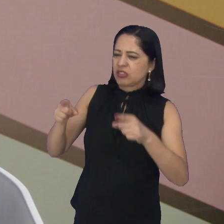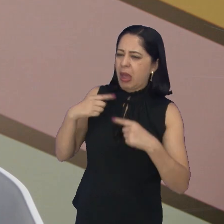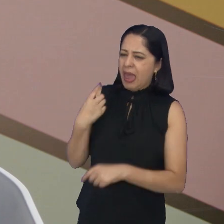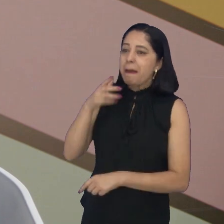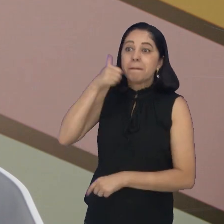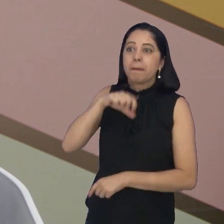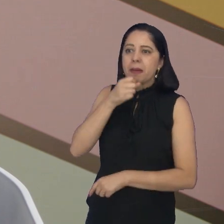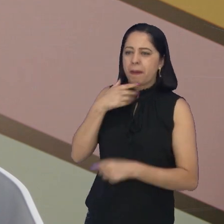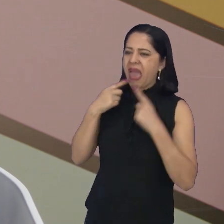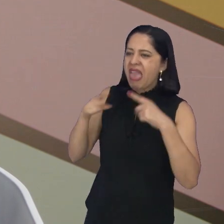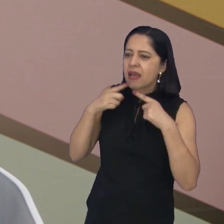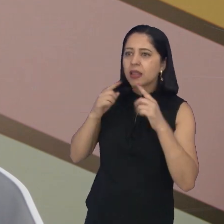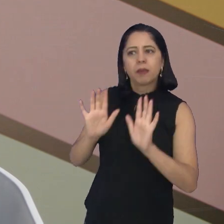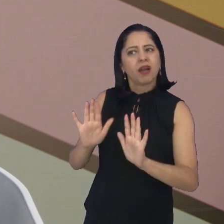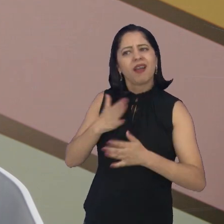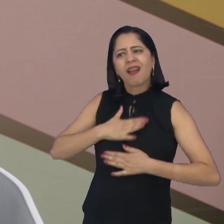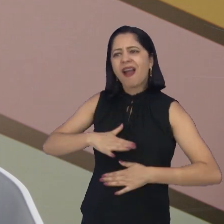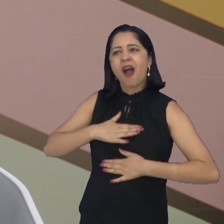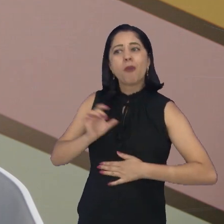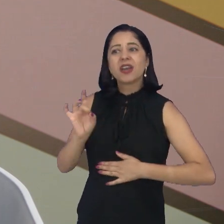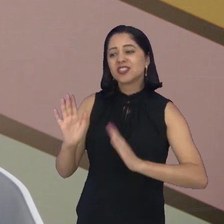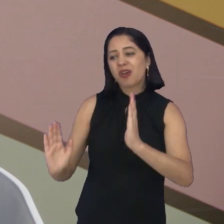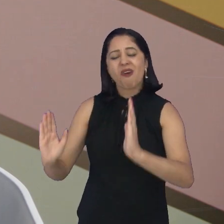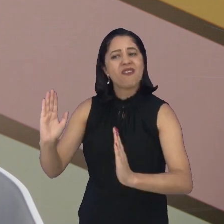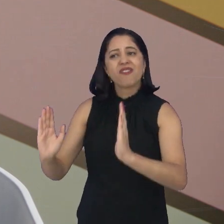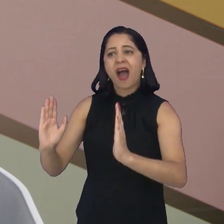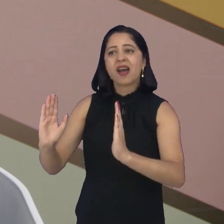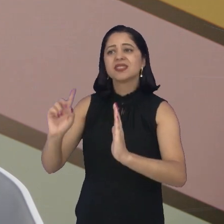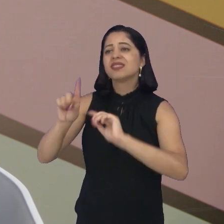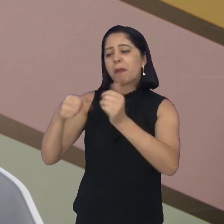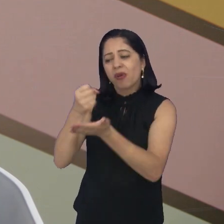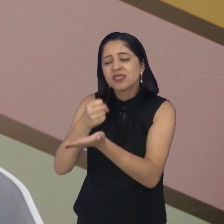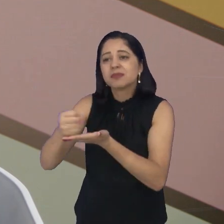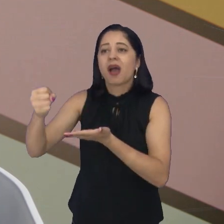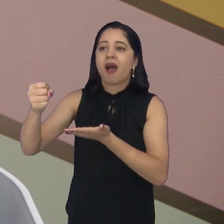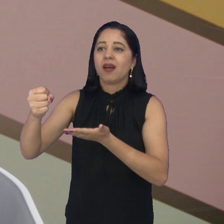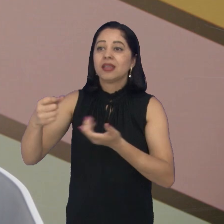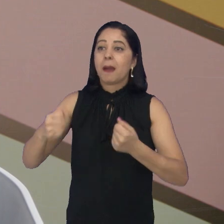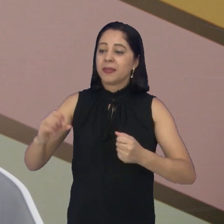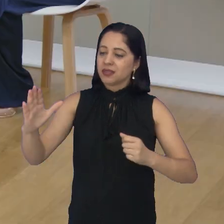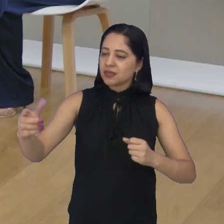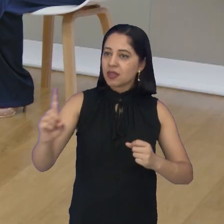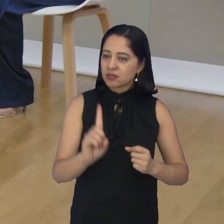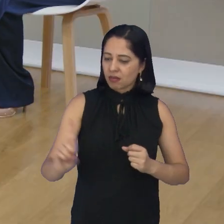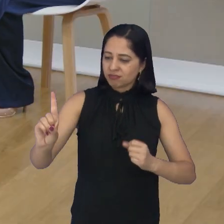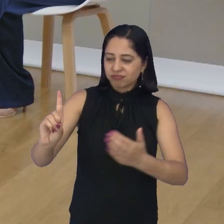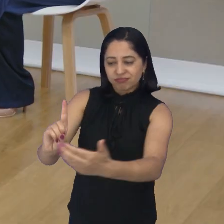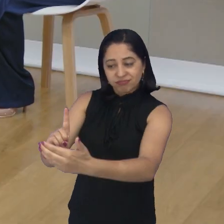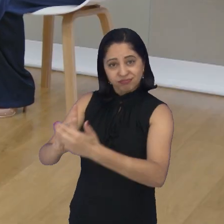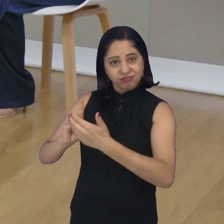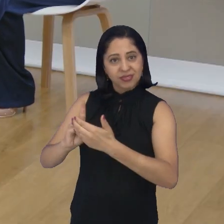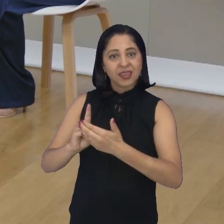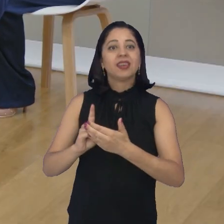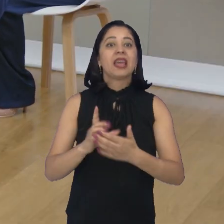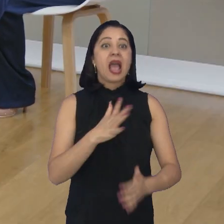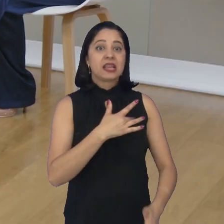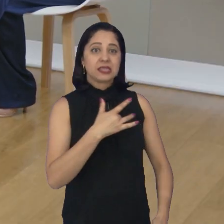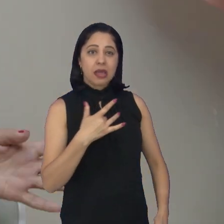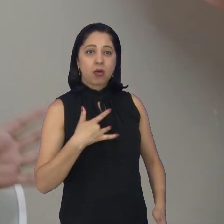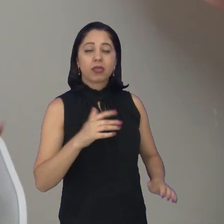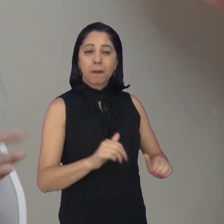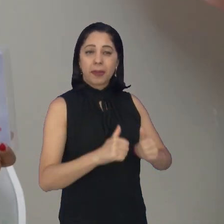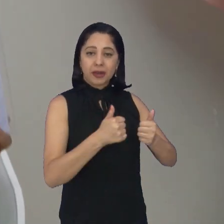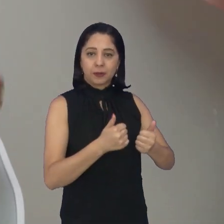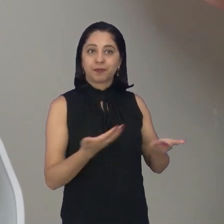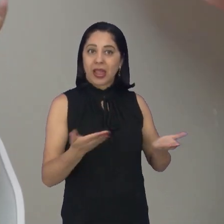compreende a fase, a gente consegue acolher, sabe? Consegue dar valor para aquilo. E cria um ambiente saudável, né? Exatamente. Agora, para a gente